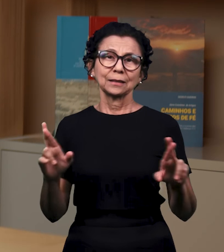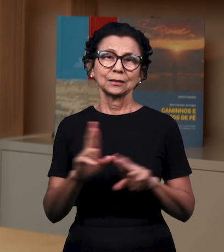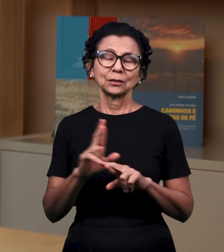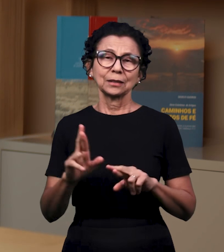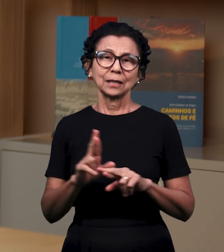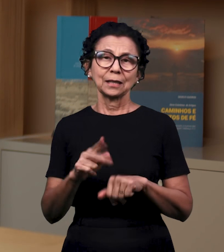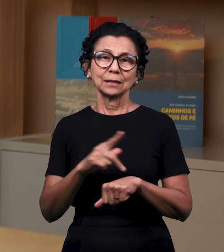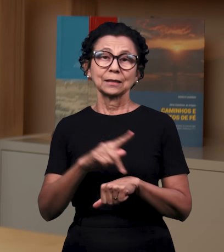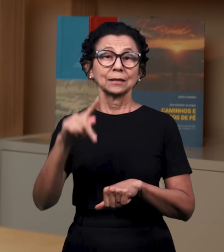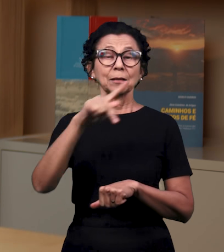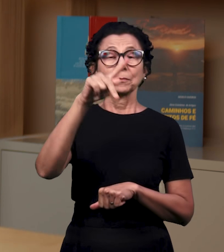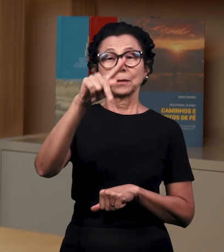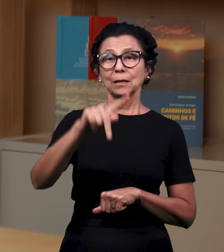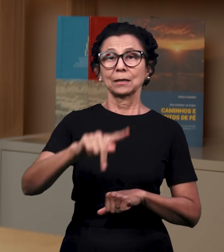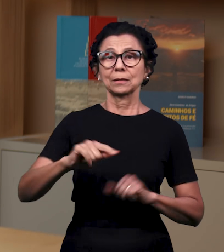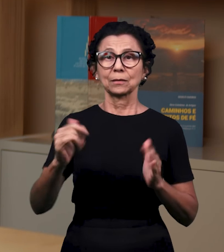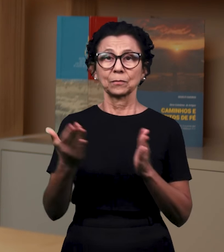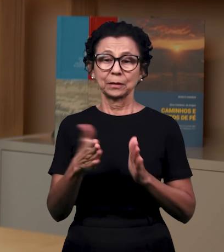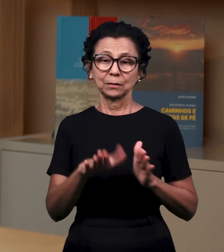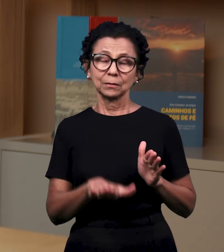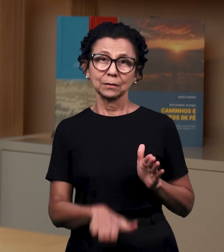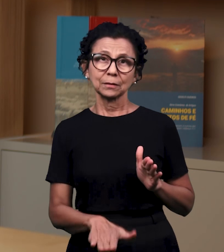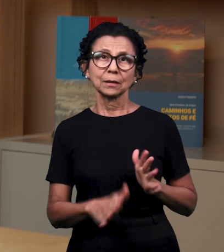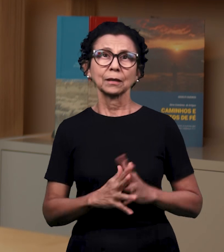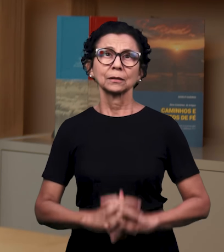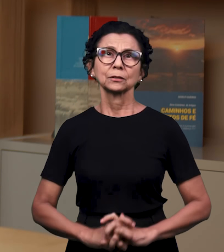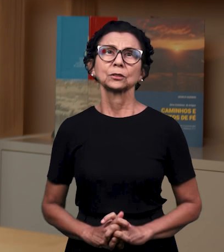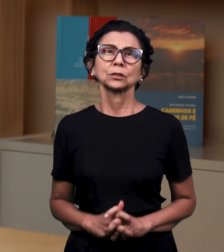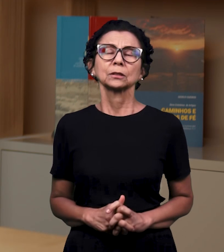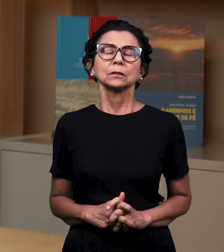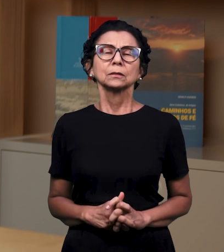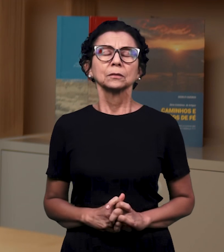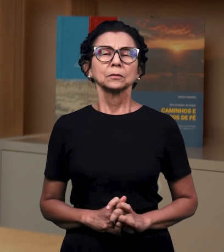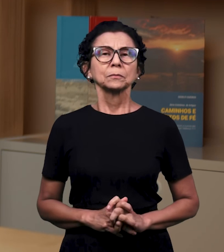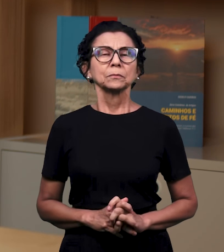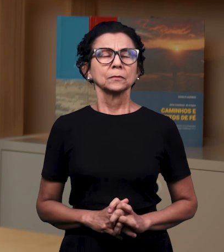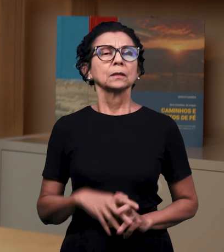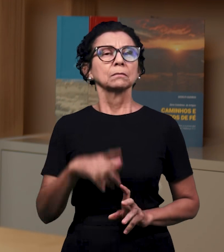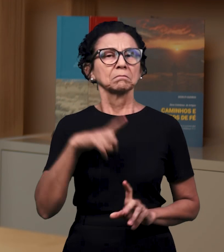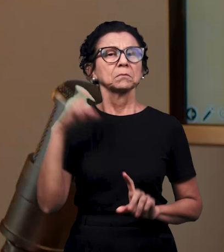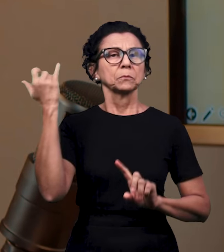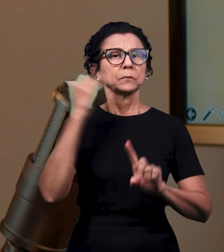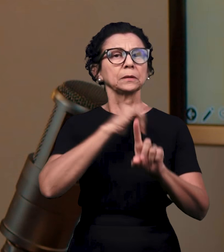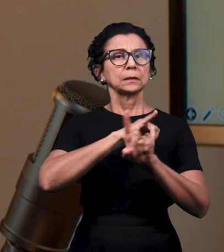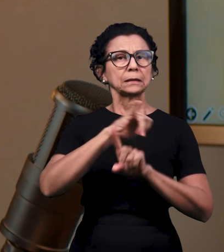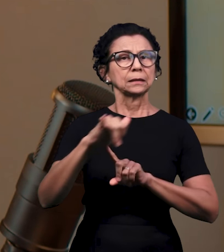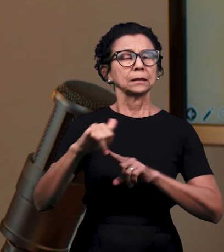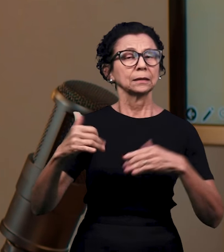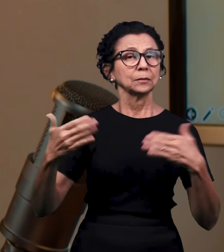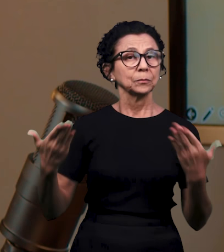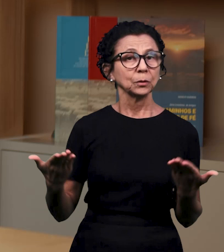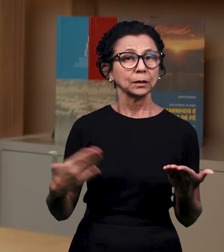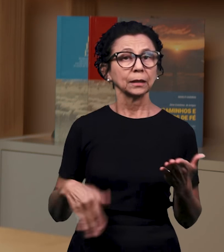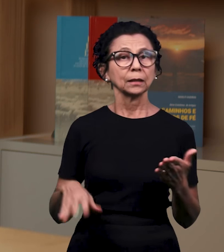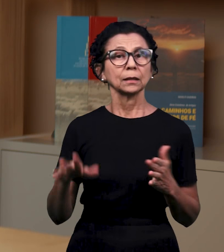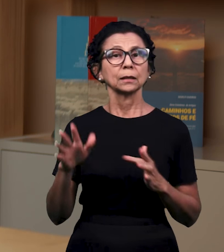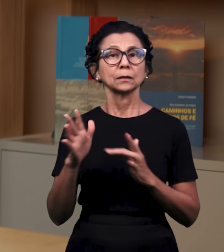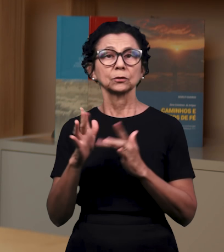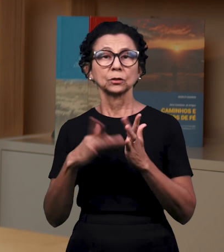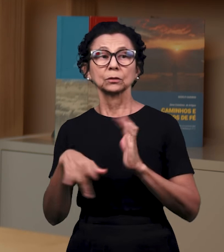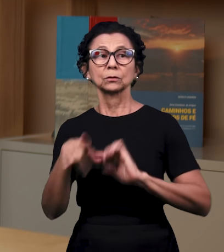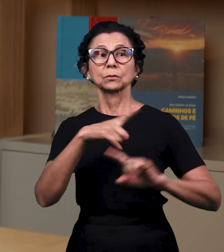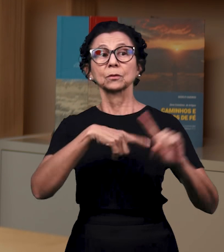tarde. Nós abordamos nos episódios anteriores, inclusive, o significado profético disso, né? Porque Jesus... O sacrifício da tarde, né?